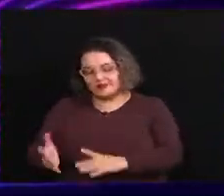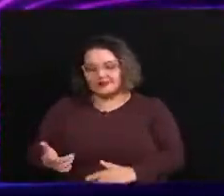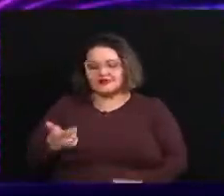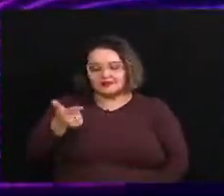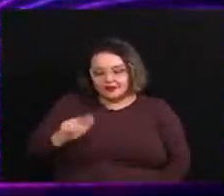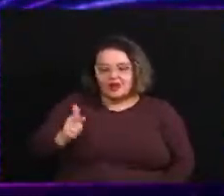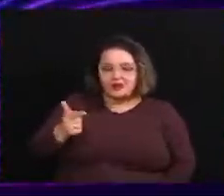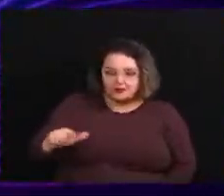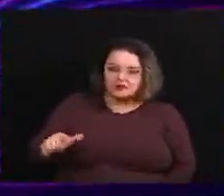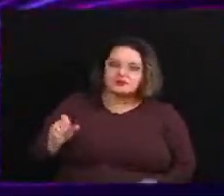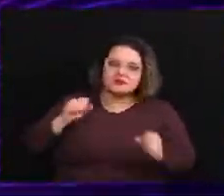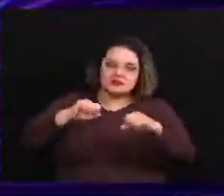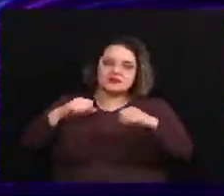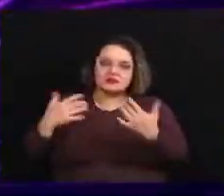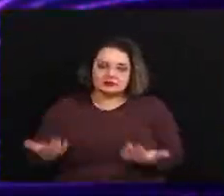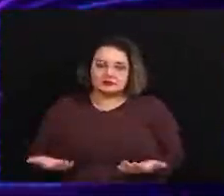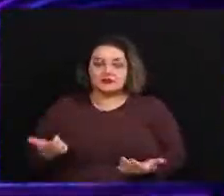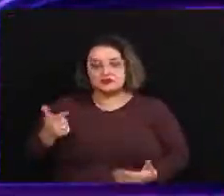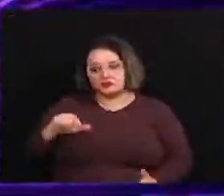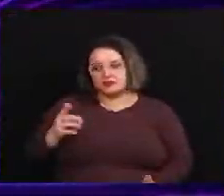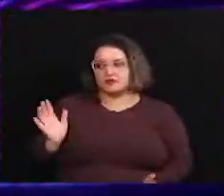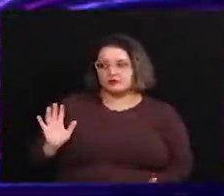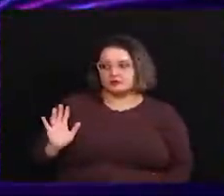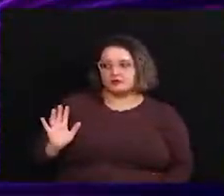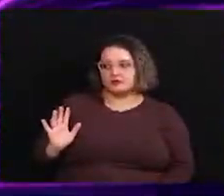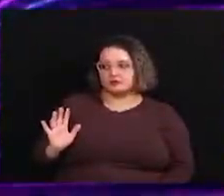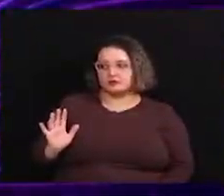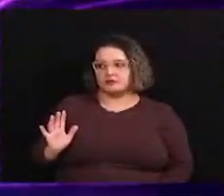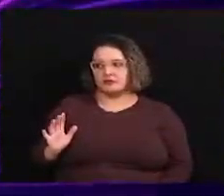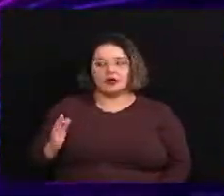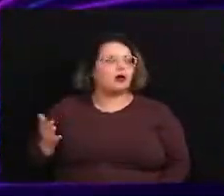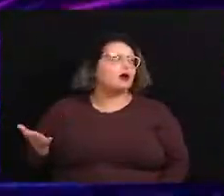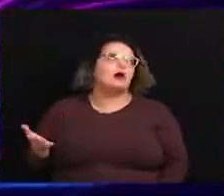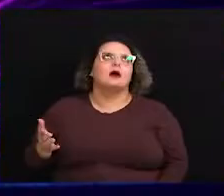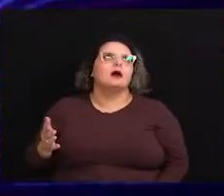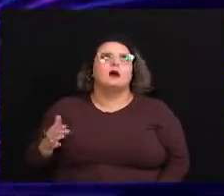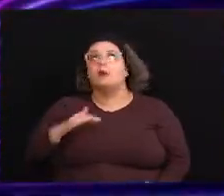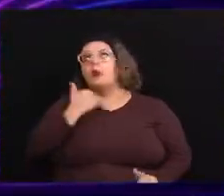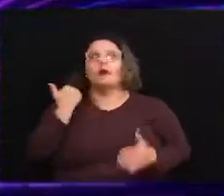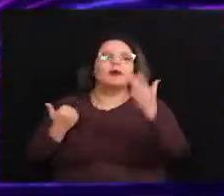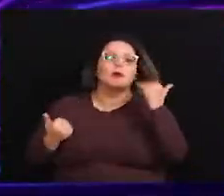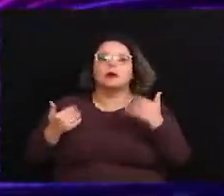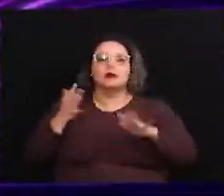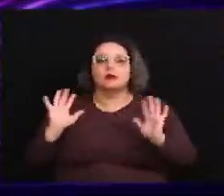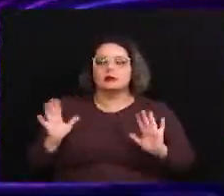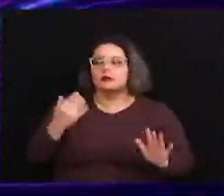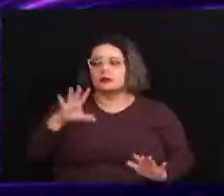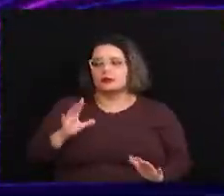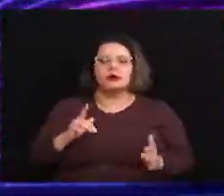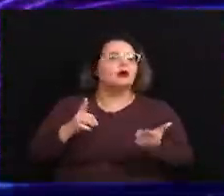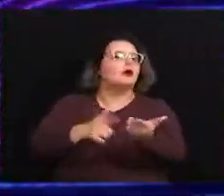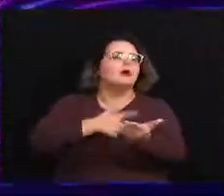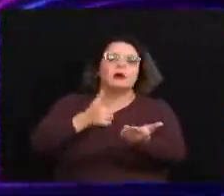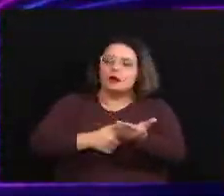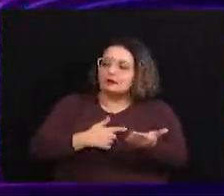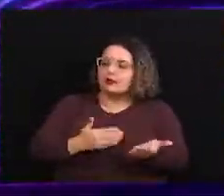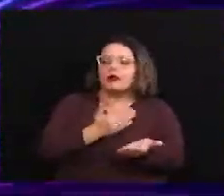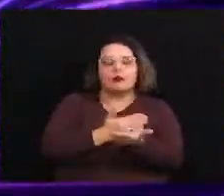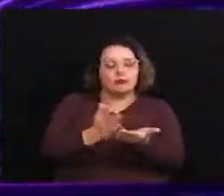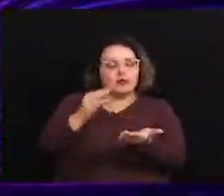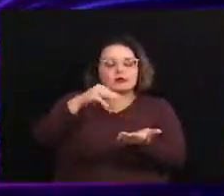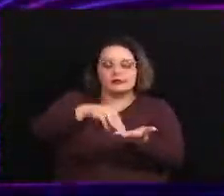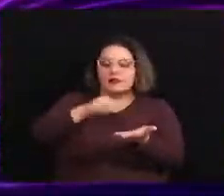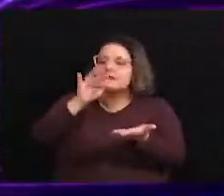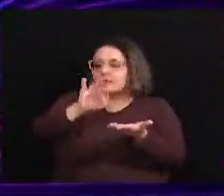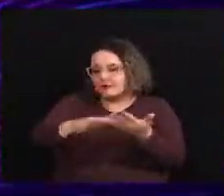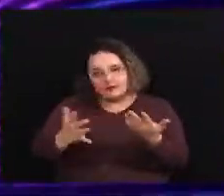ter continuação, tá? Mas, novamente, mesmo que não tivesse, eu morrer amanhã, não saiu, gente, o Bairro dos Corvos Elétricos se resolve, tá?